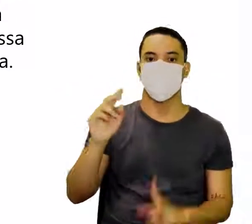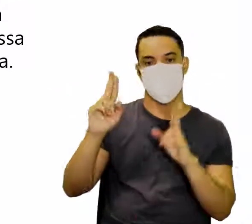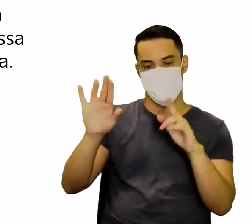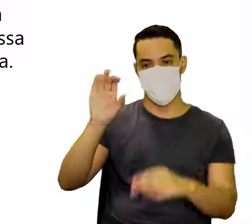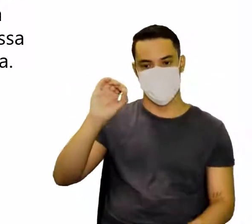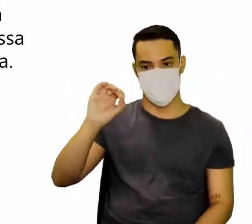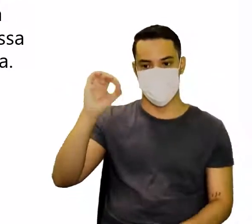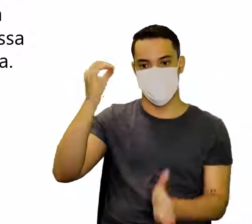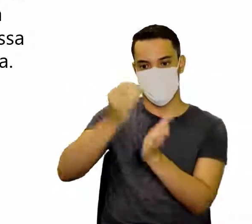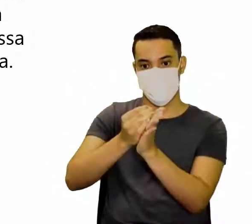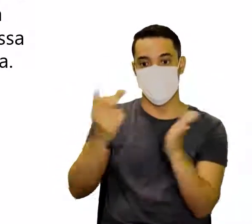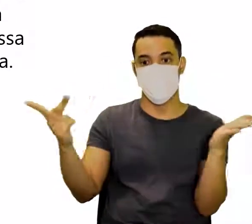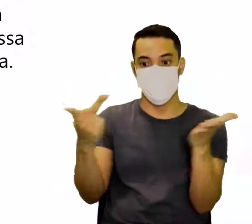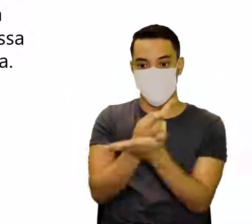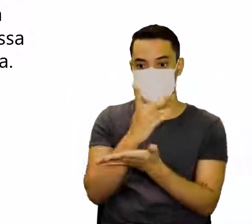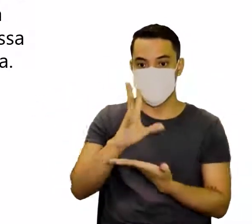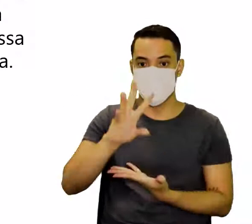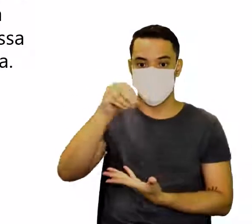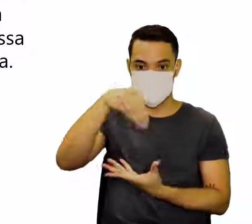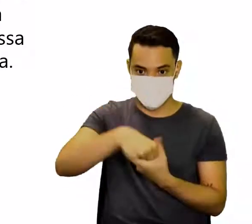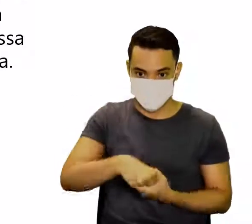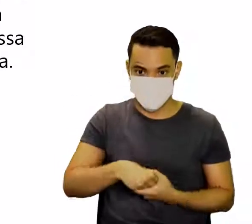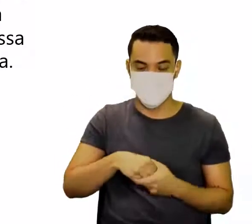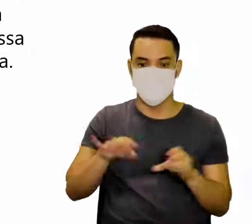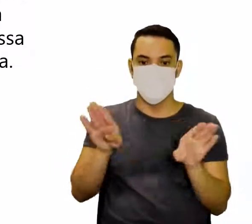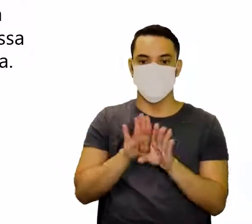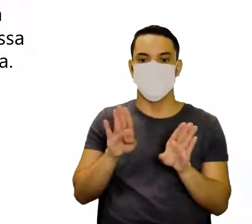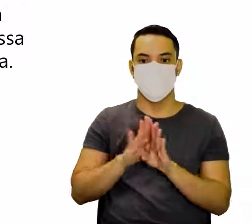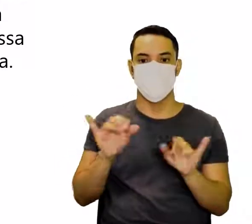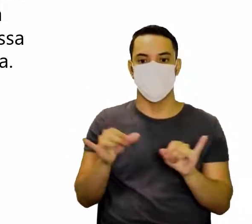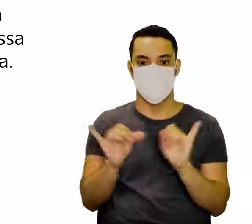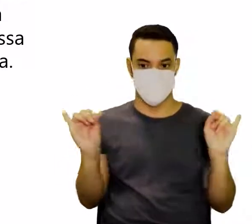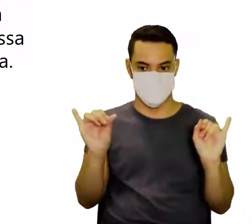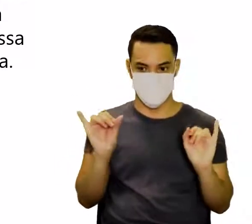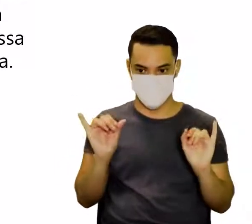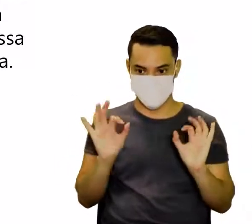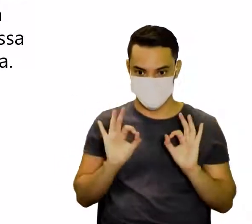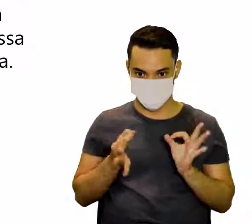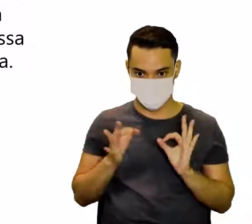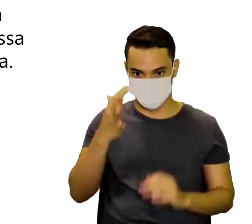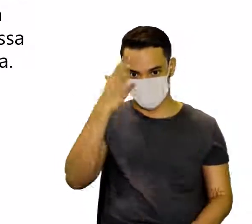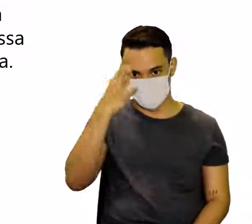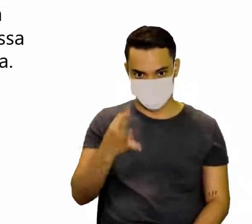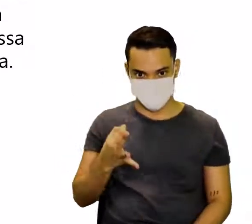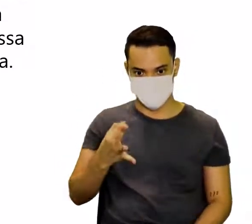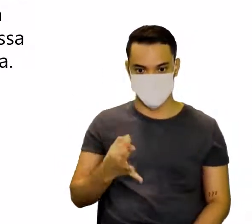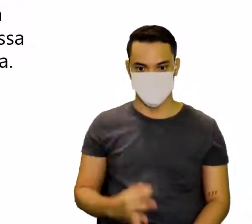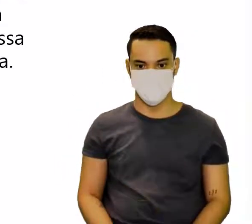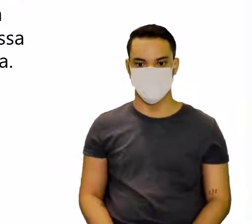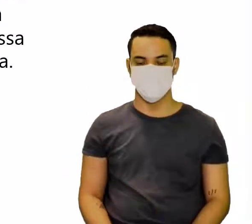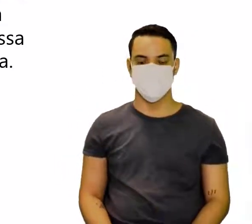minha corrente que atravessa é igual à corrente de curto-circuito. Entendido isso?